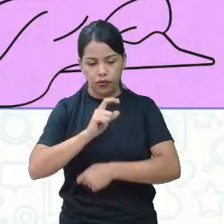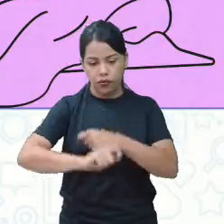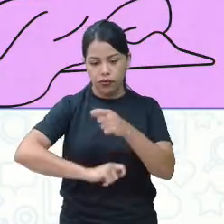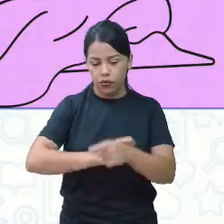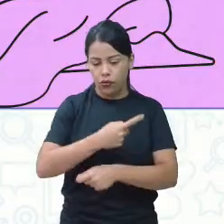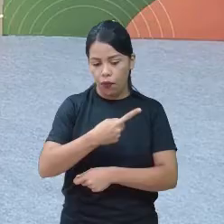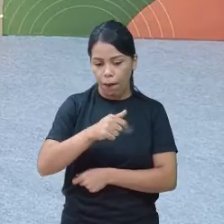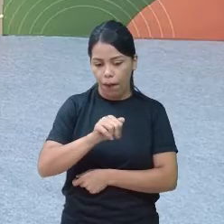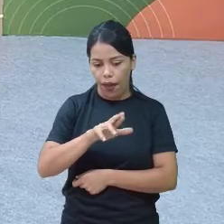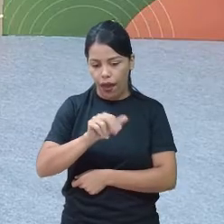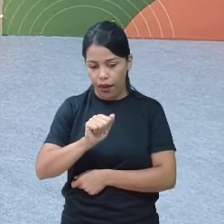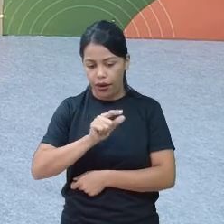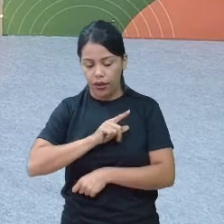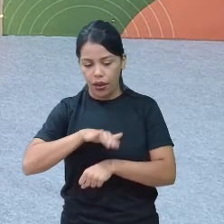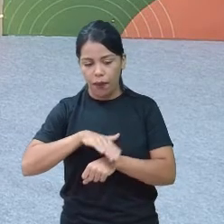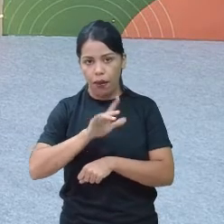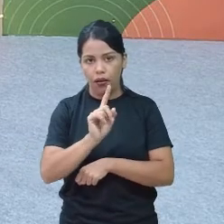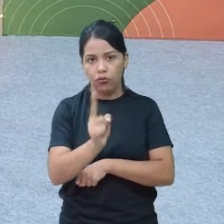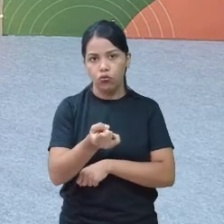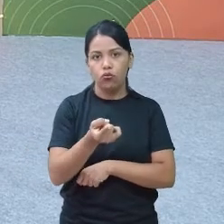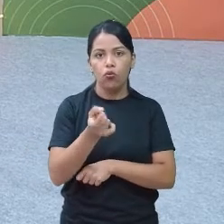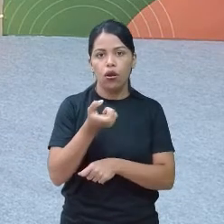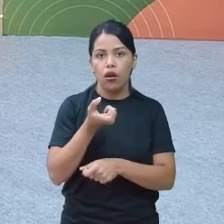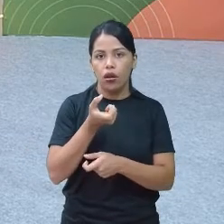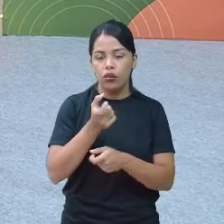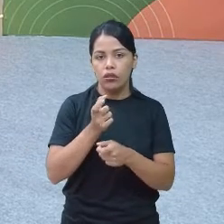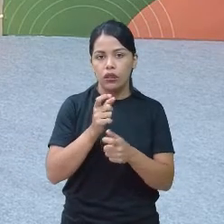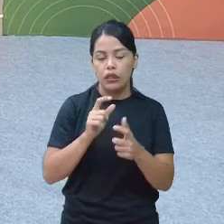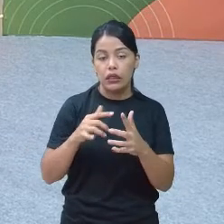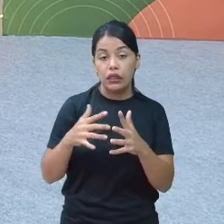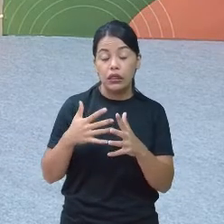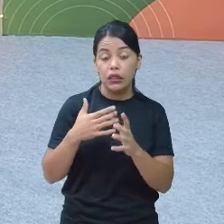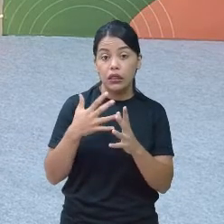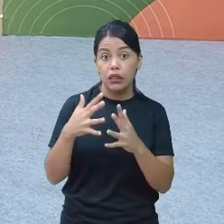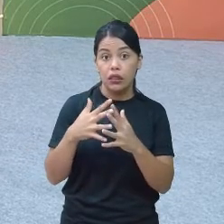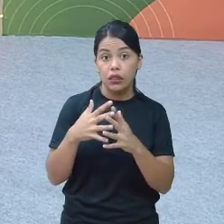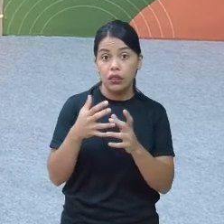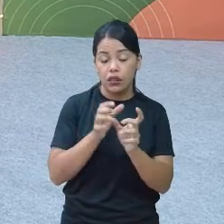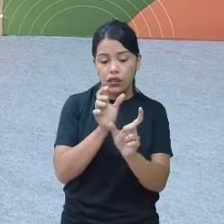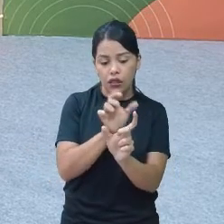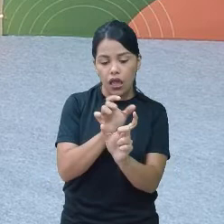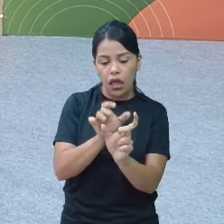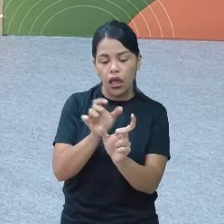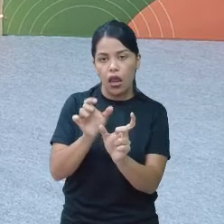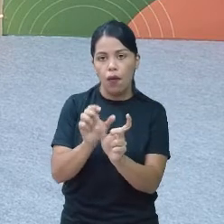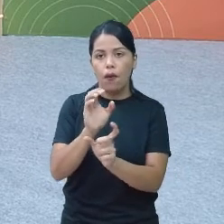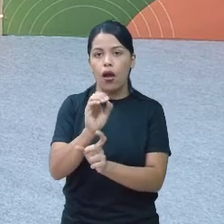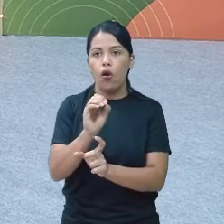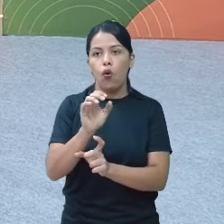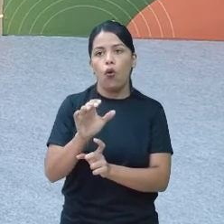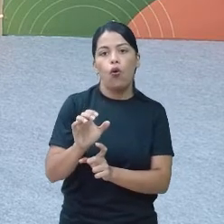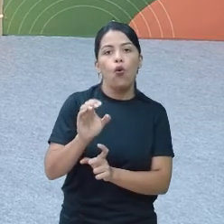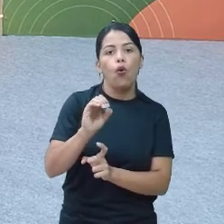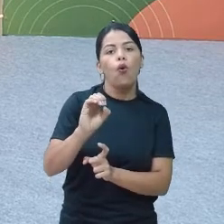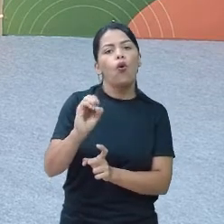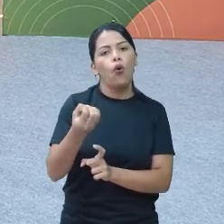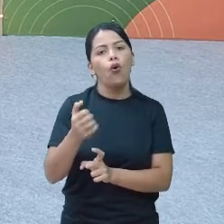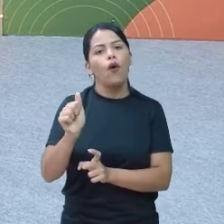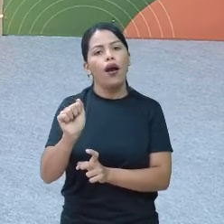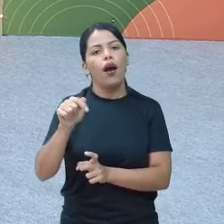para, que tem mais de uma sílaba. Então, a gente vai utilizar a qual, o qual, tá certo? A